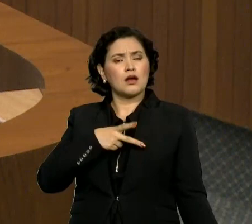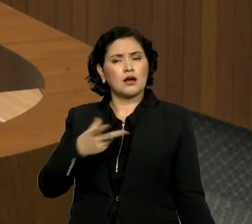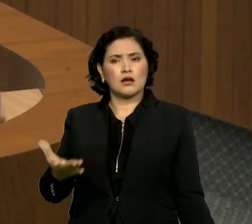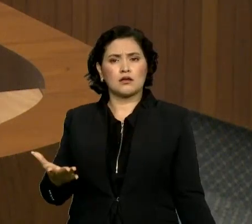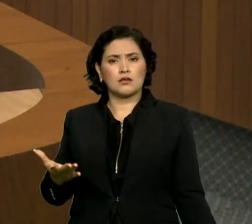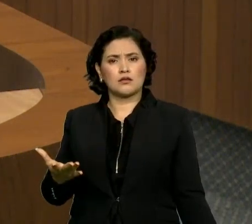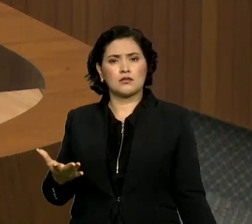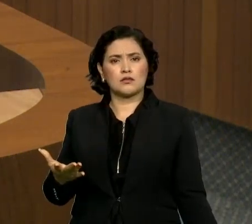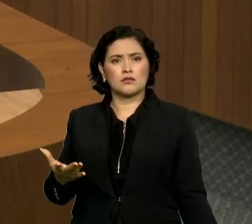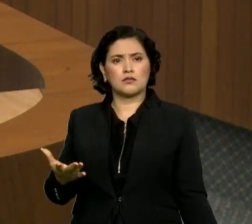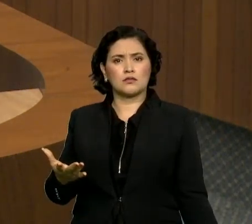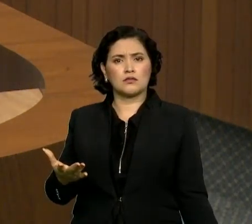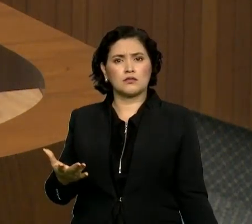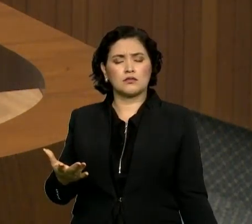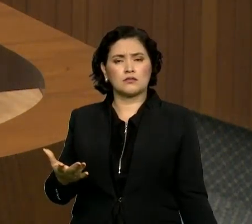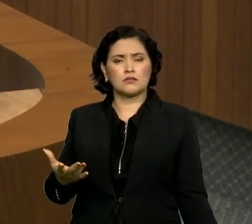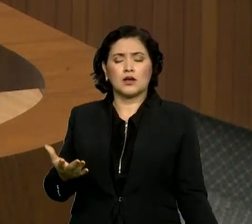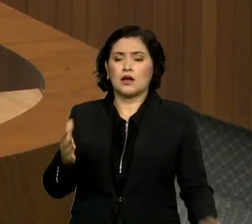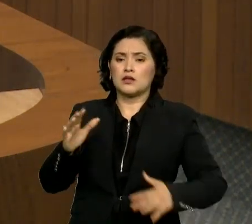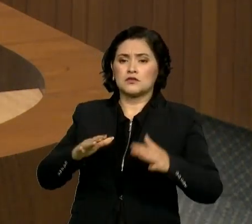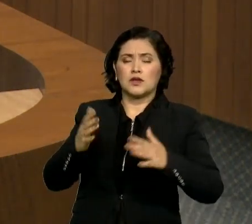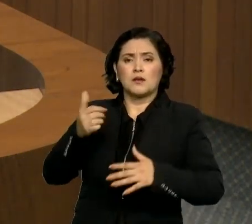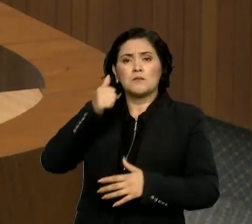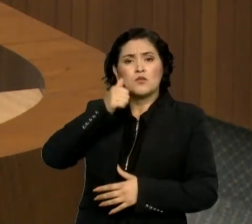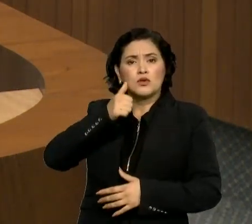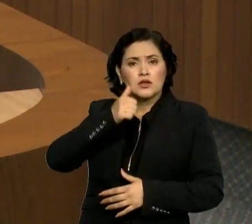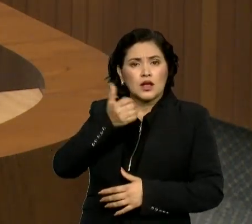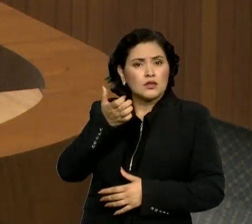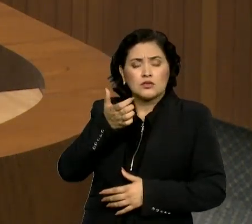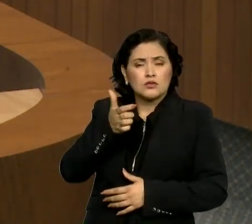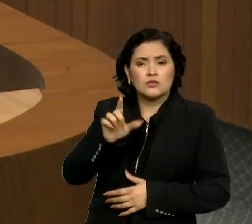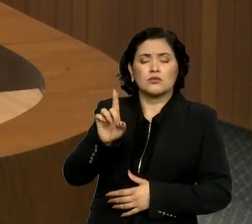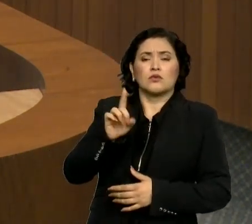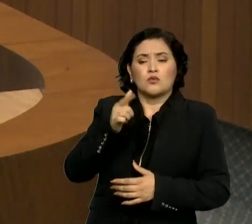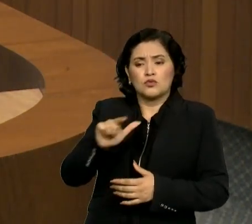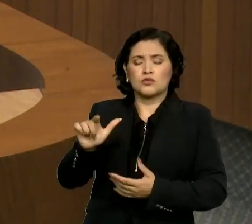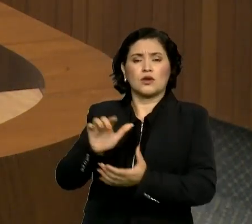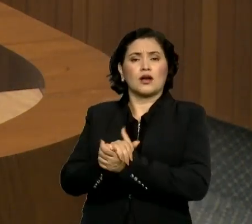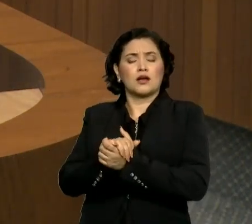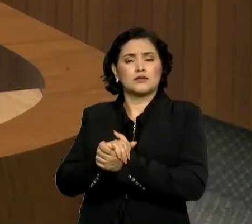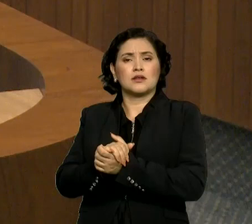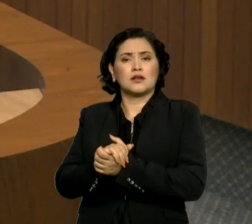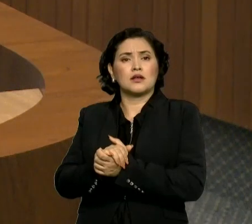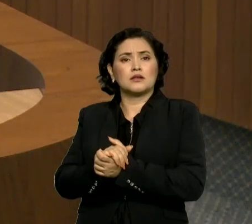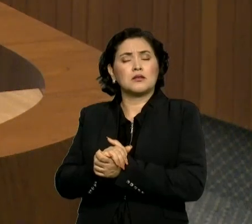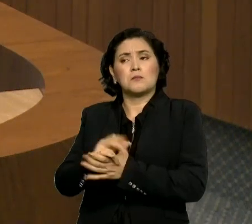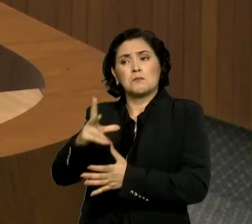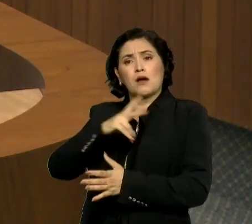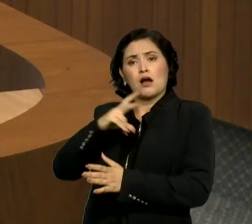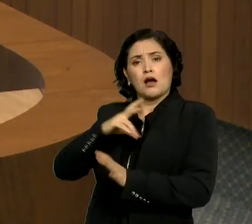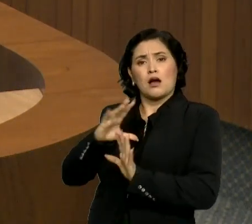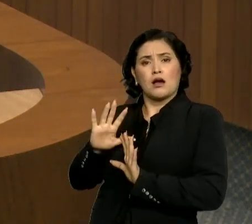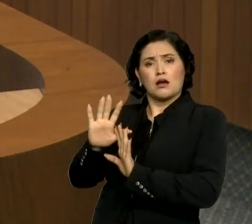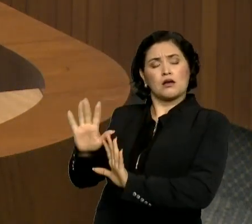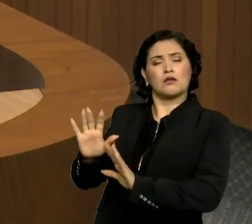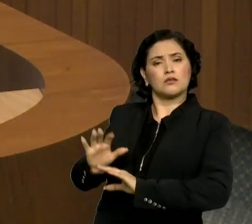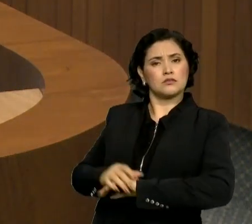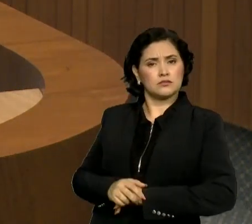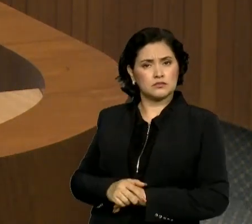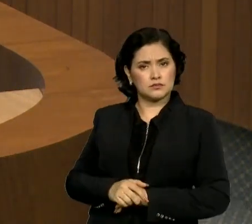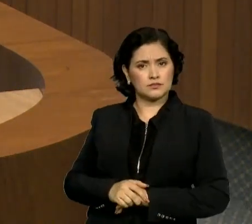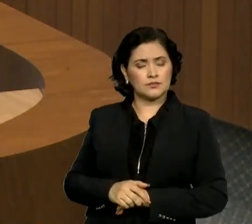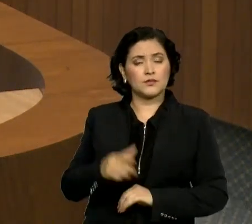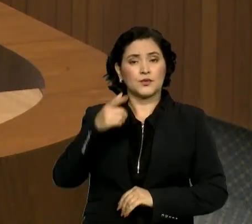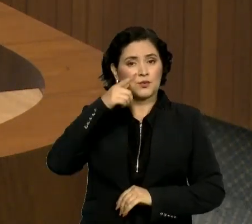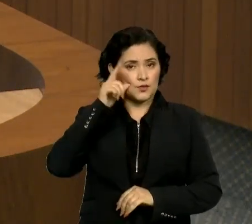mais à frente de um casamento? São vários. Ontem eu recebi aqui uma denúncia